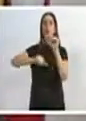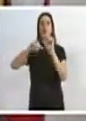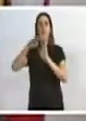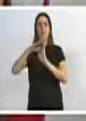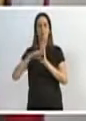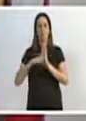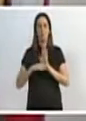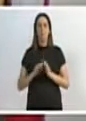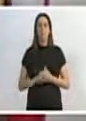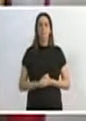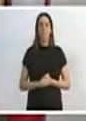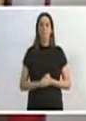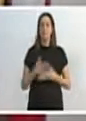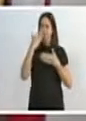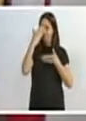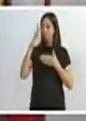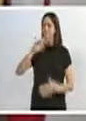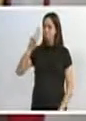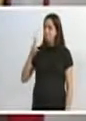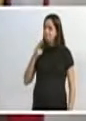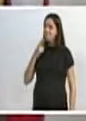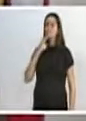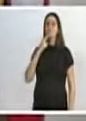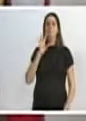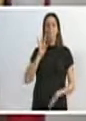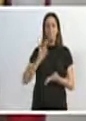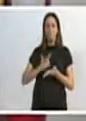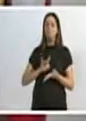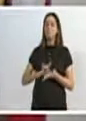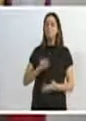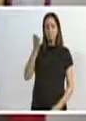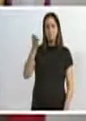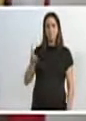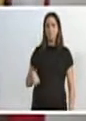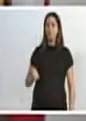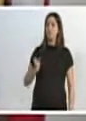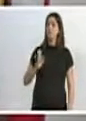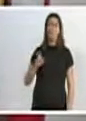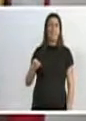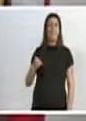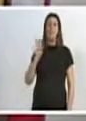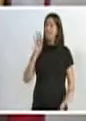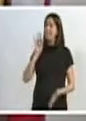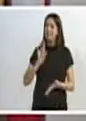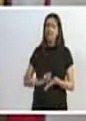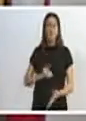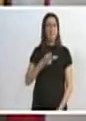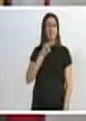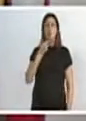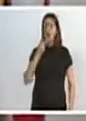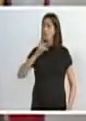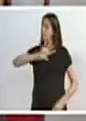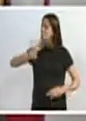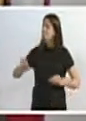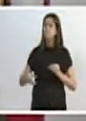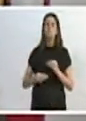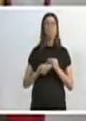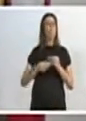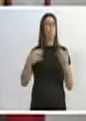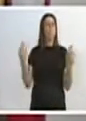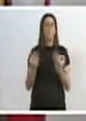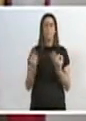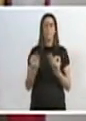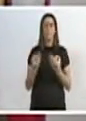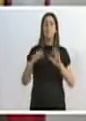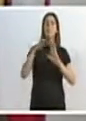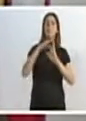Helenice, obrigado pela sua contribuição. Eu tenho que externar que Vossa Excelência não contribuiu. Vossa Excelência foi decisiva para a implementação, não desse projeto, mas desse